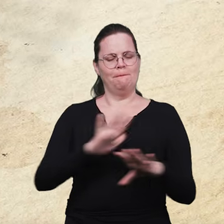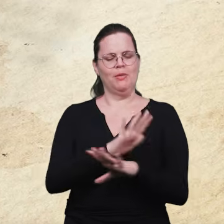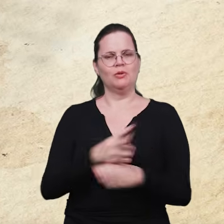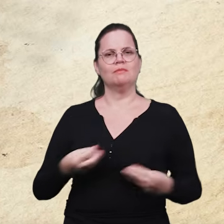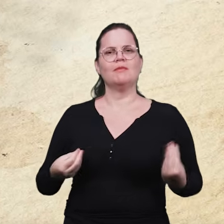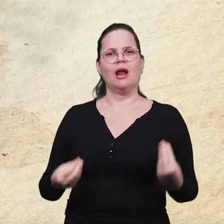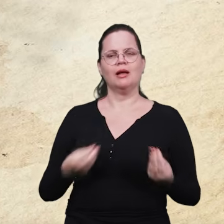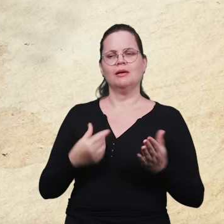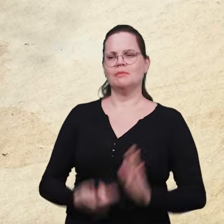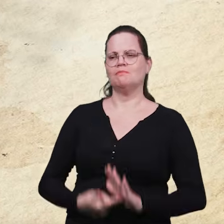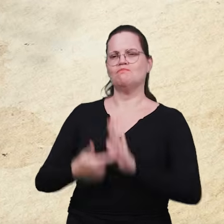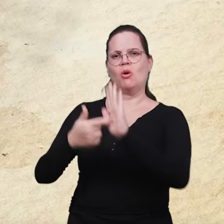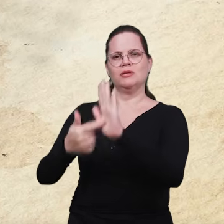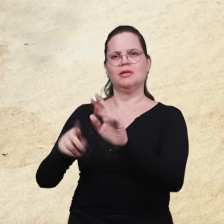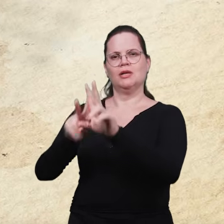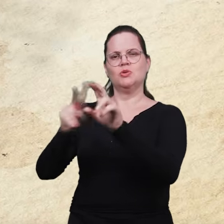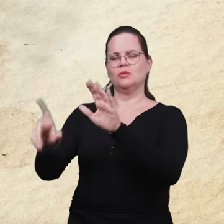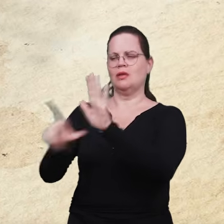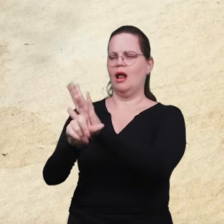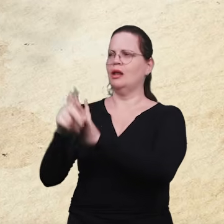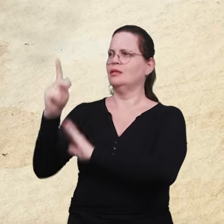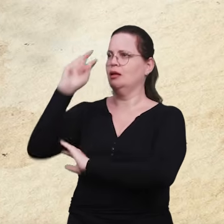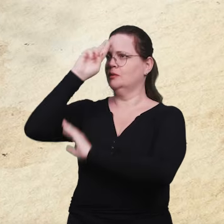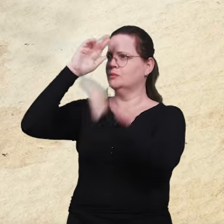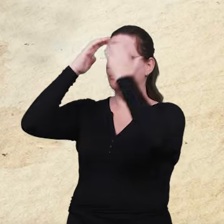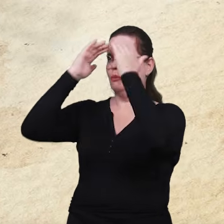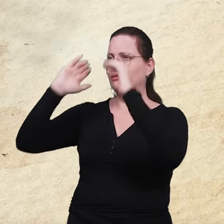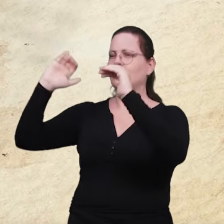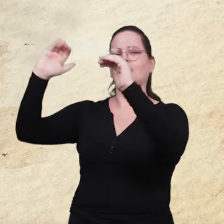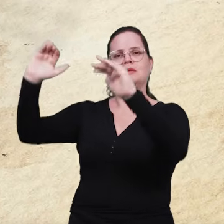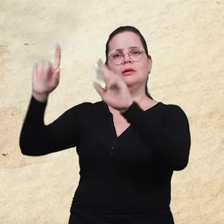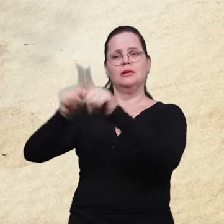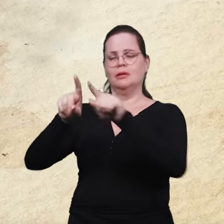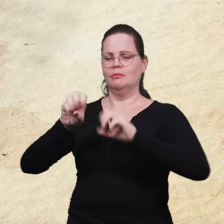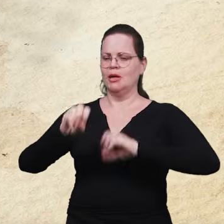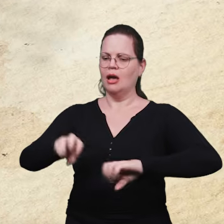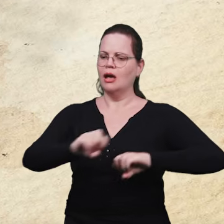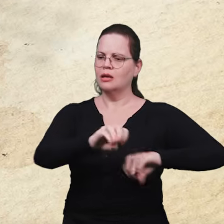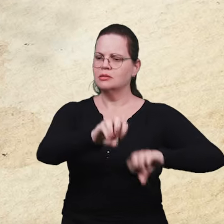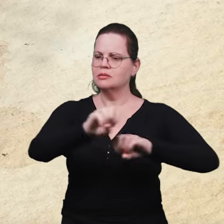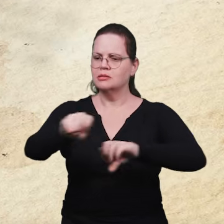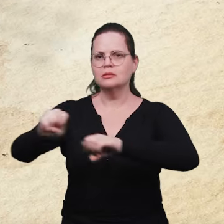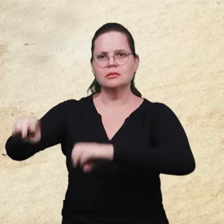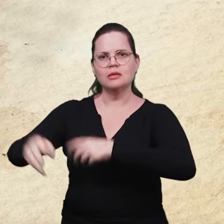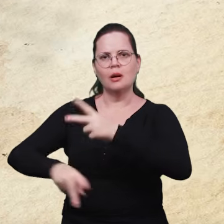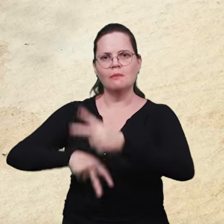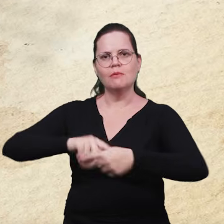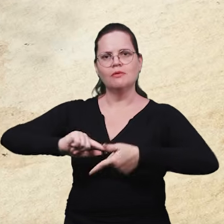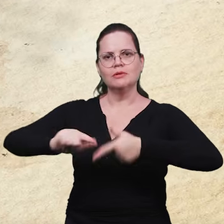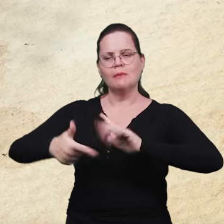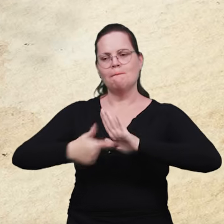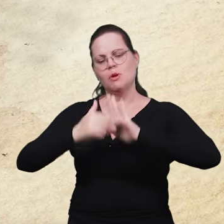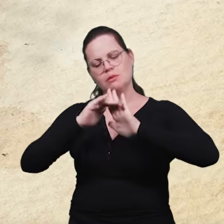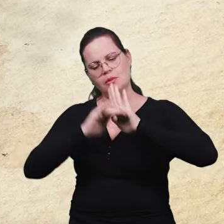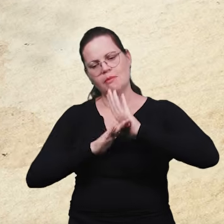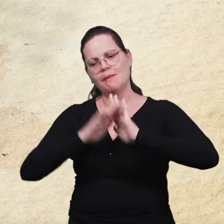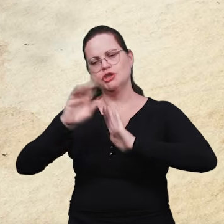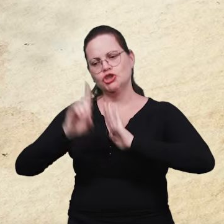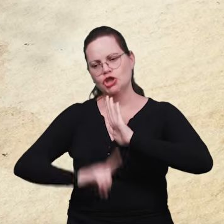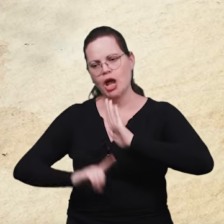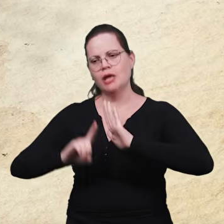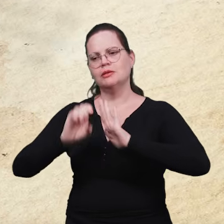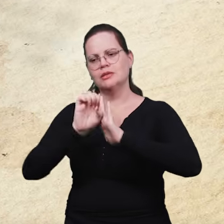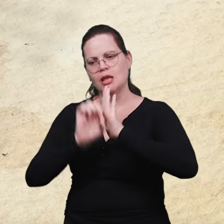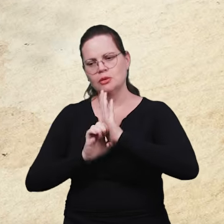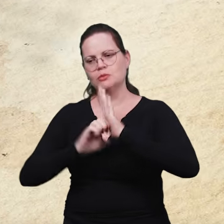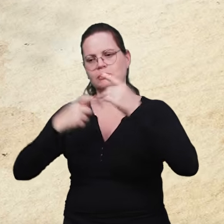a lei do Senhor e para cumprir e para ensinar em Israel os seus estatutos, os seus direitos.